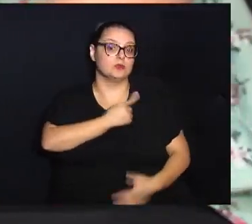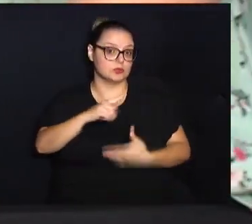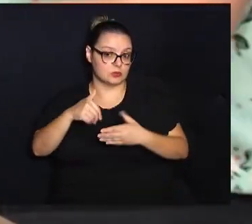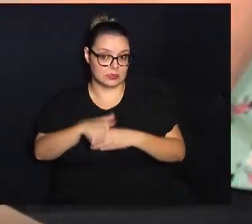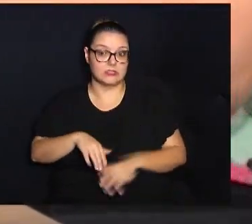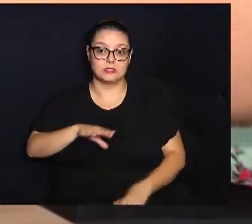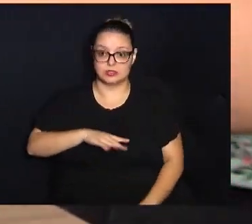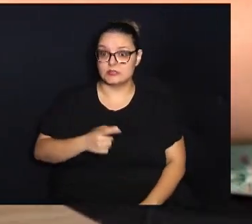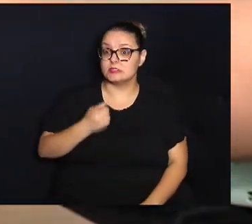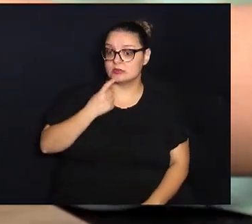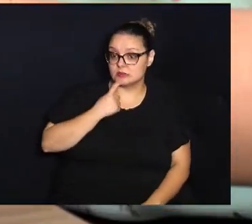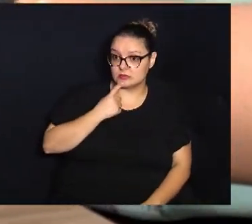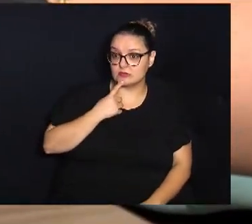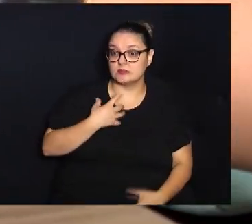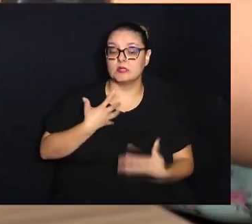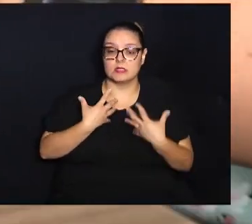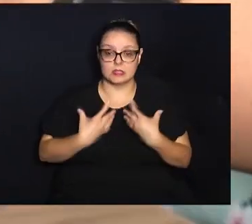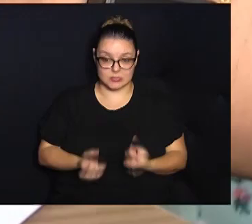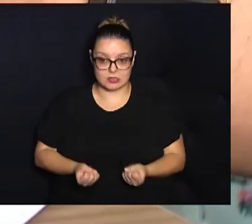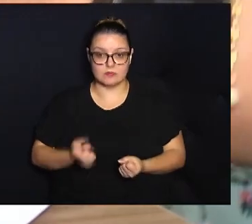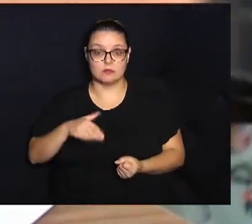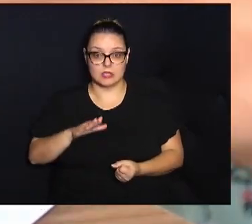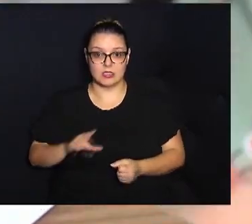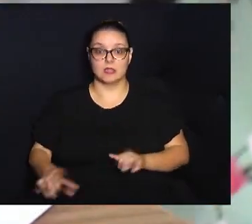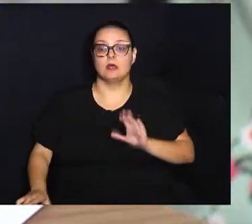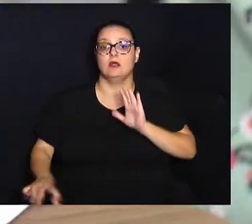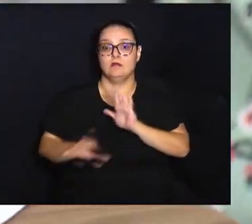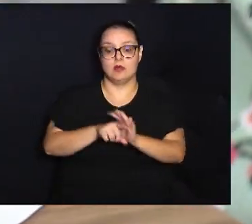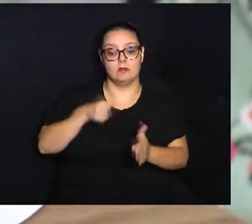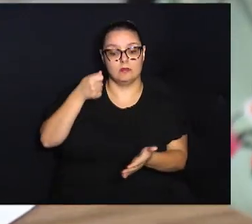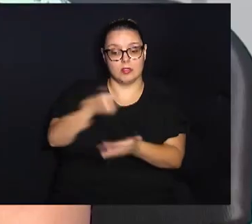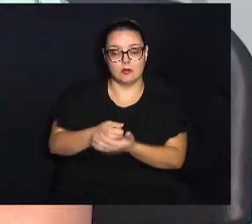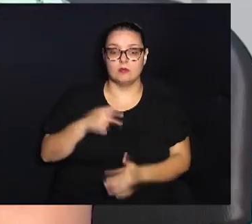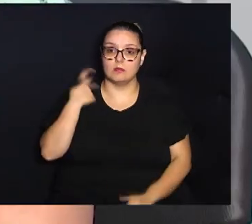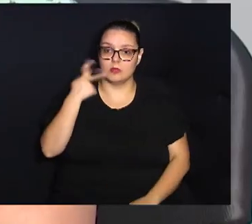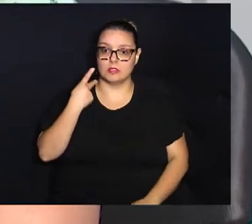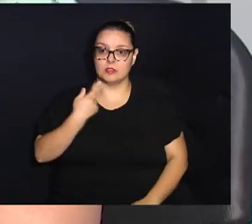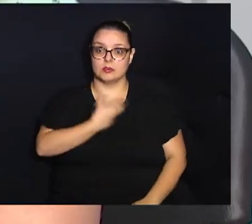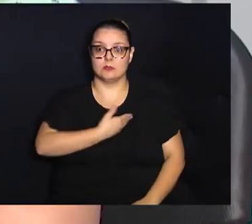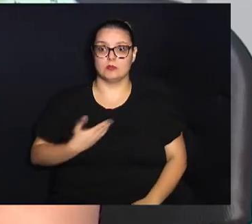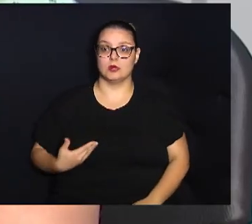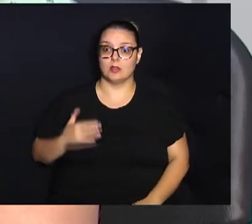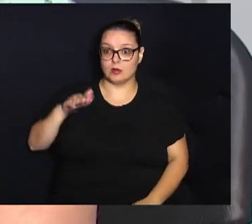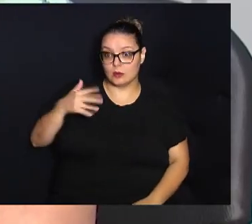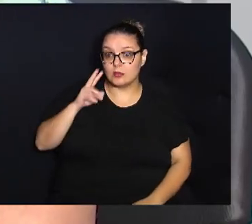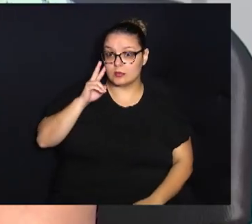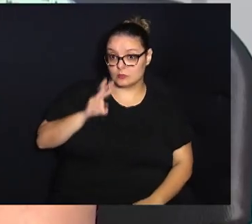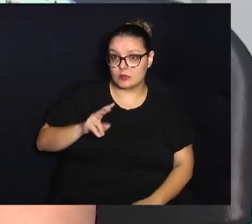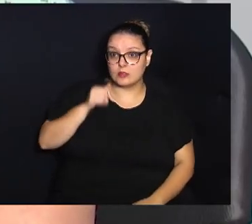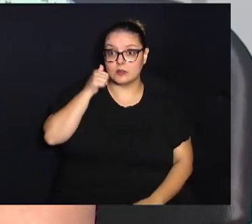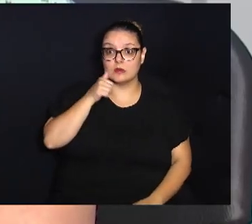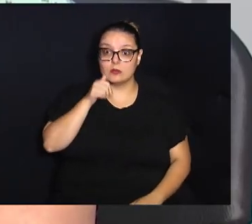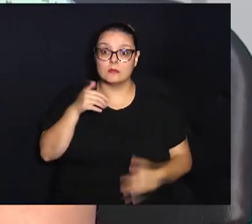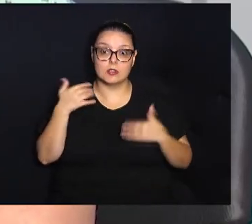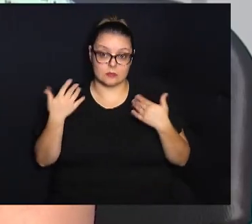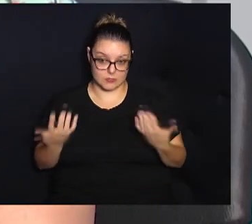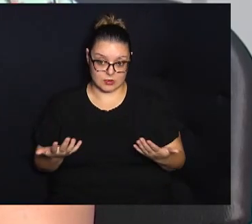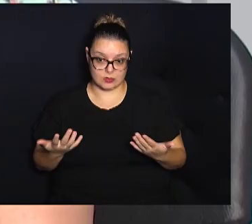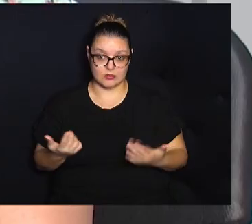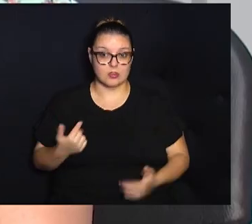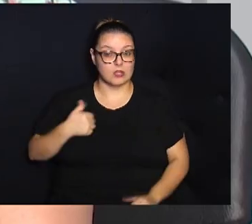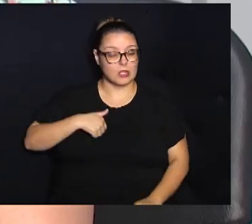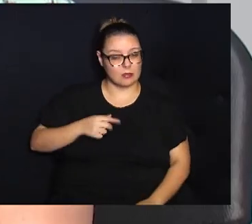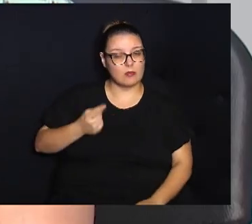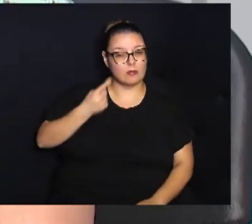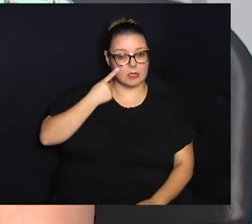campineiro, elas ganham mais legitimidade para cobrar as políticas públicas. Quando a gente olha para as mulheres, então, eu vejo que